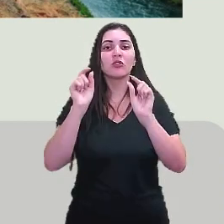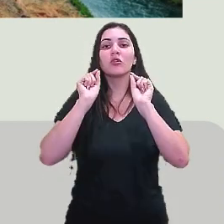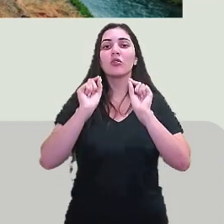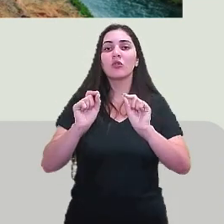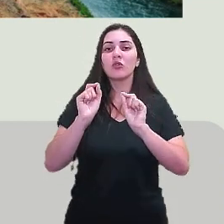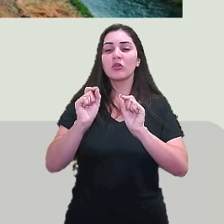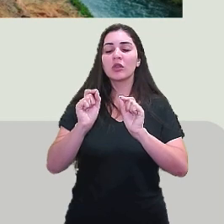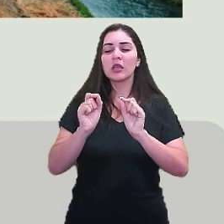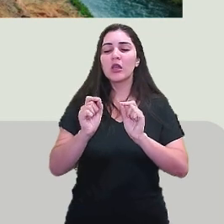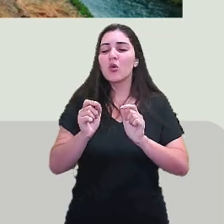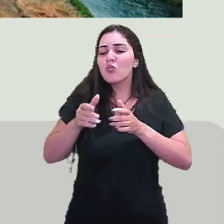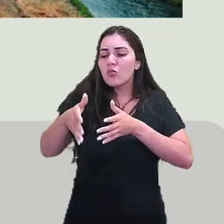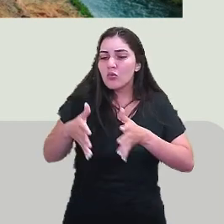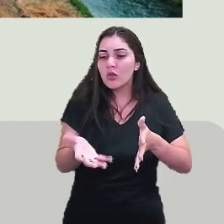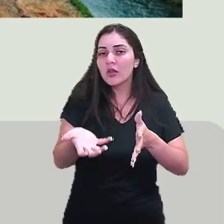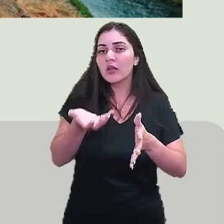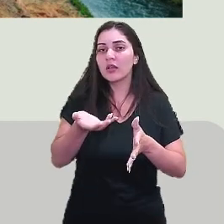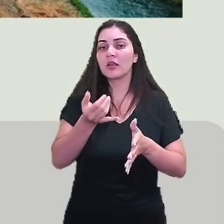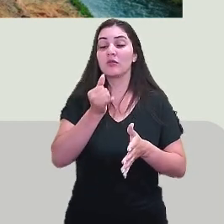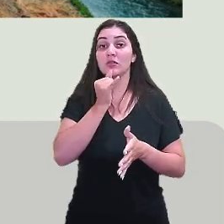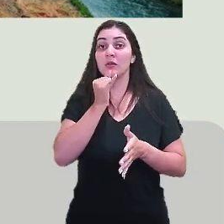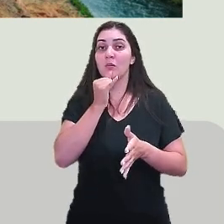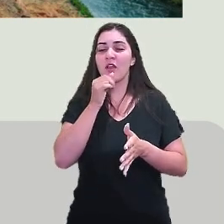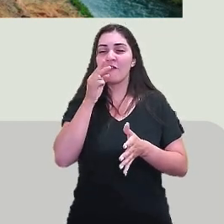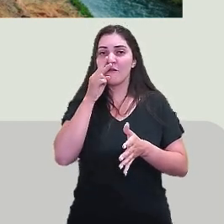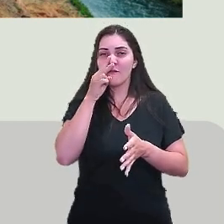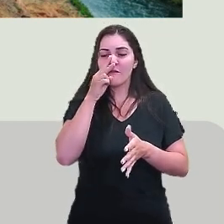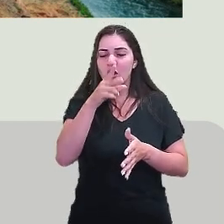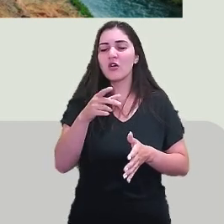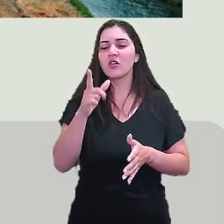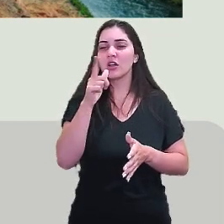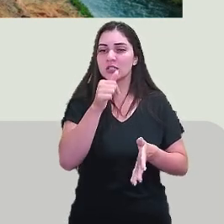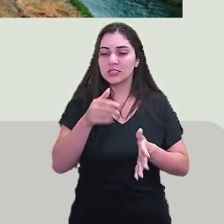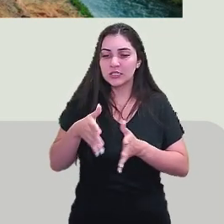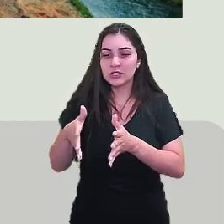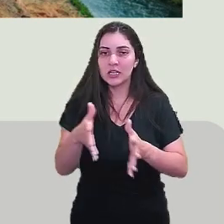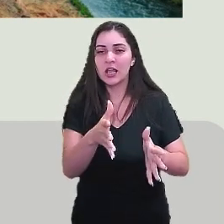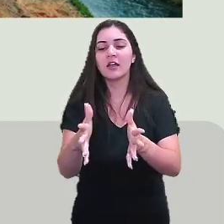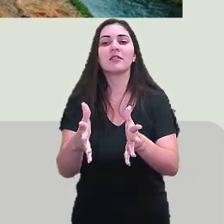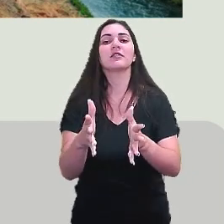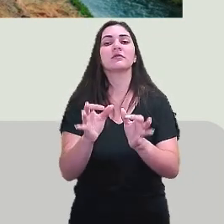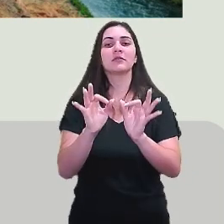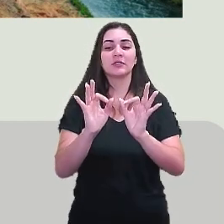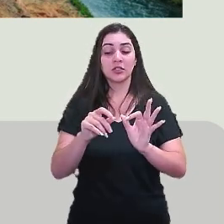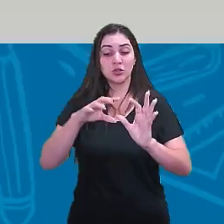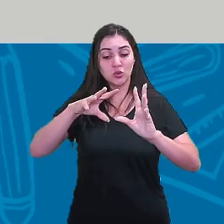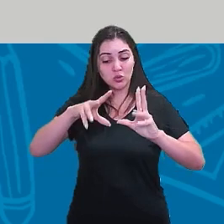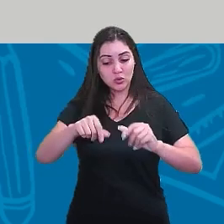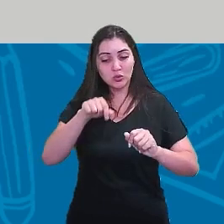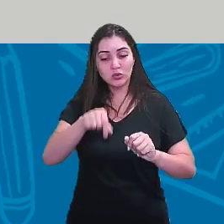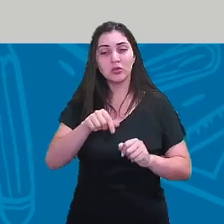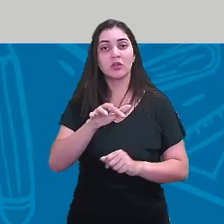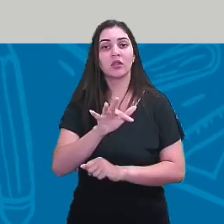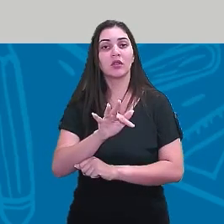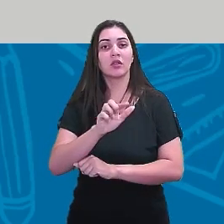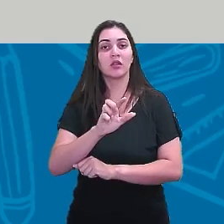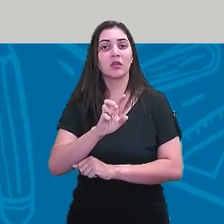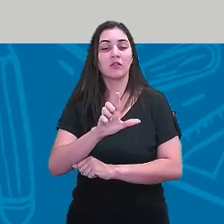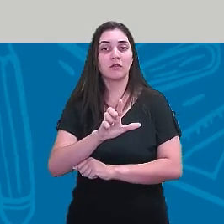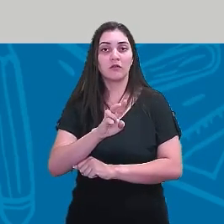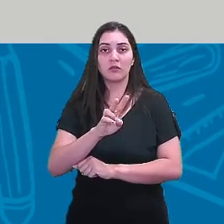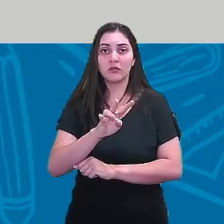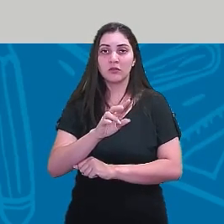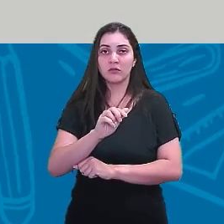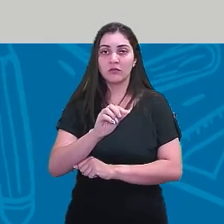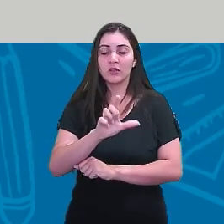seus cursos, a força da água, o caminho que ela tem. Isso aí é uma erosão fluvial, que é o caminho